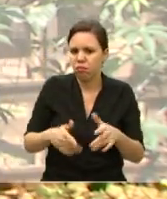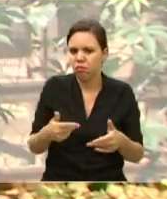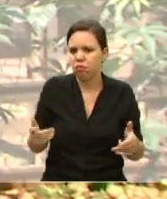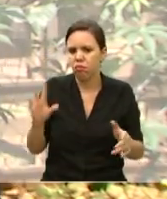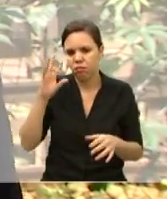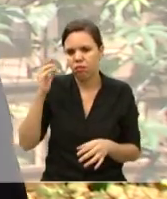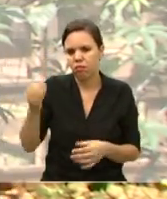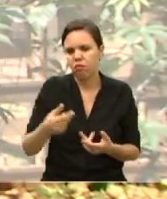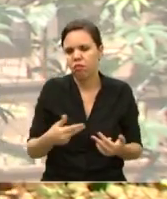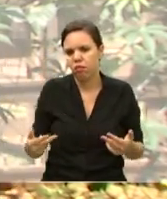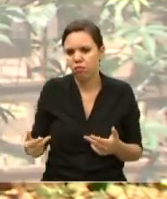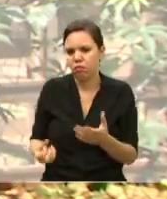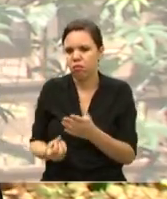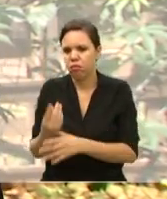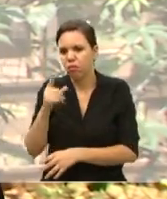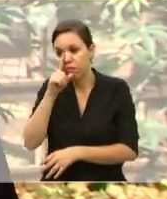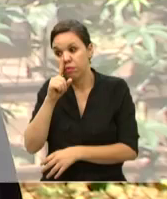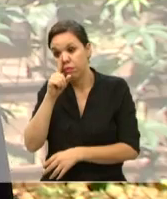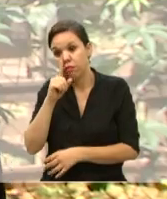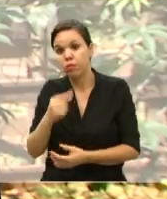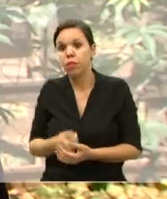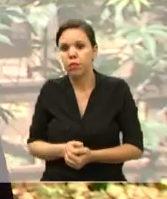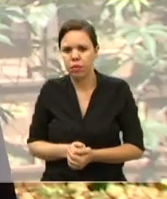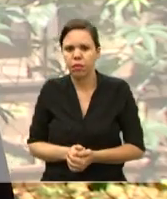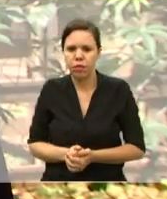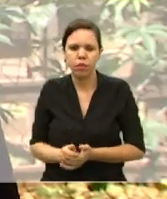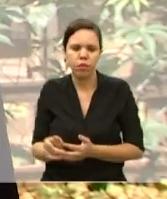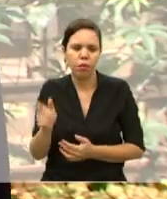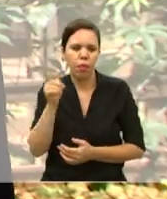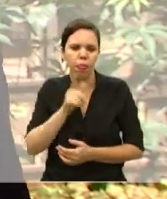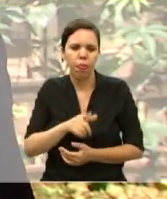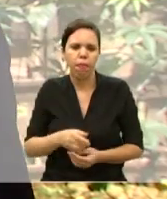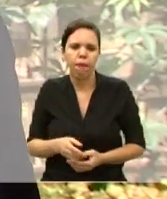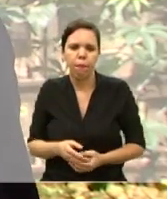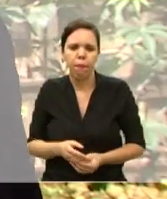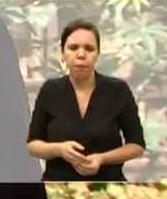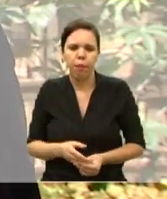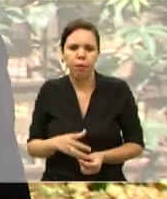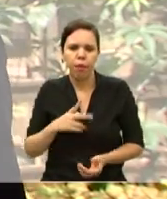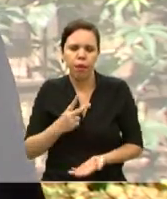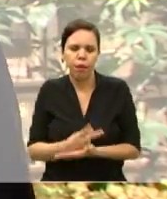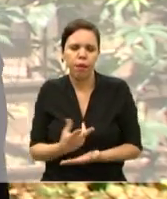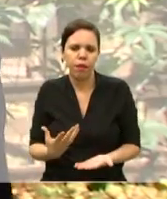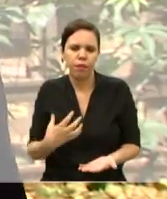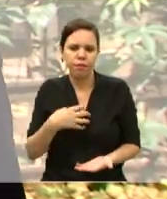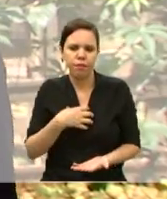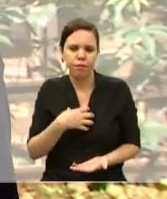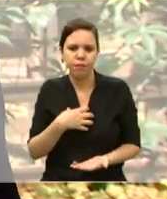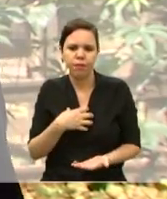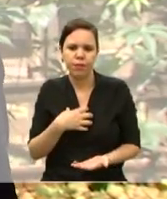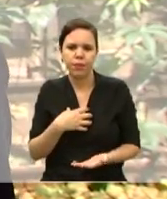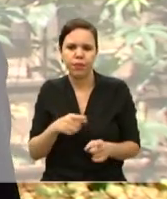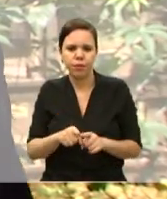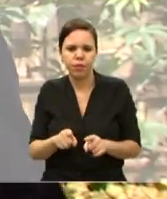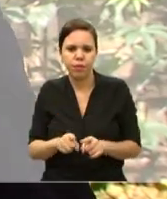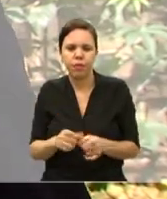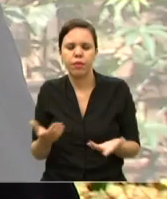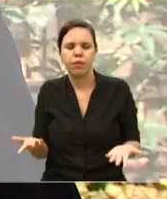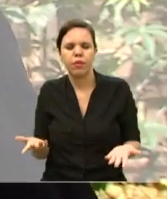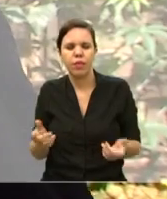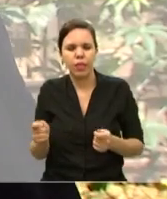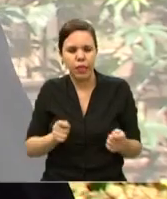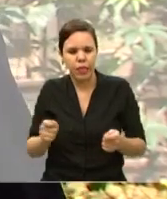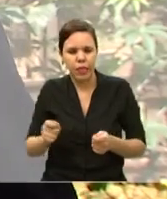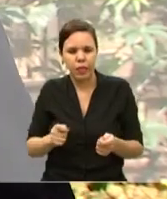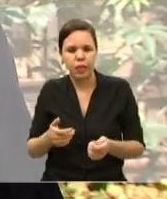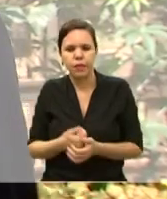eles entendem quando há uma situação de risco e conseguem, né, assim, se manter fora dessa situação.